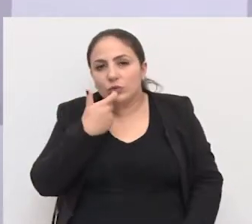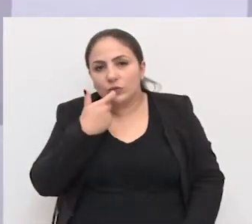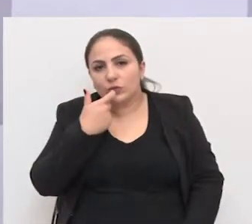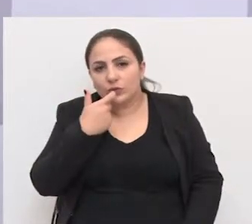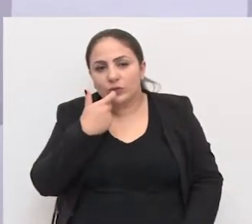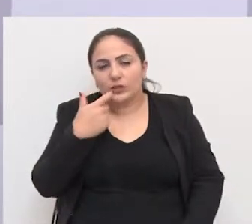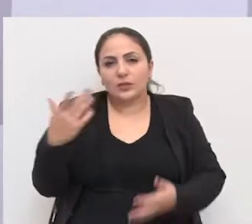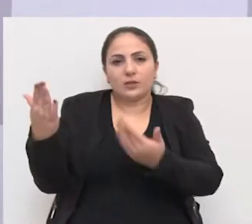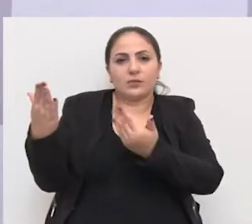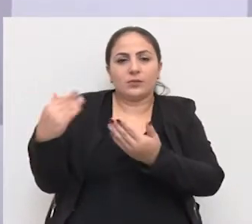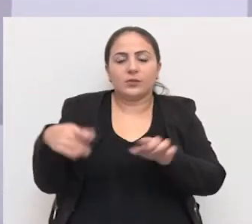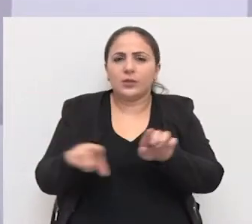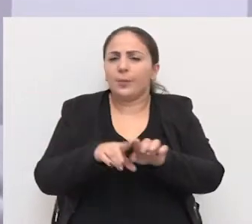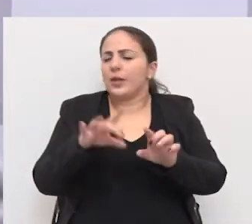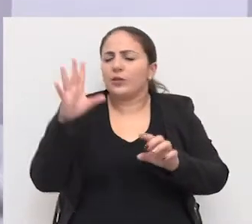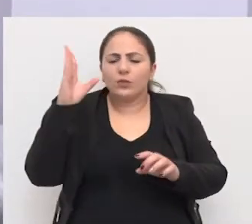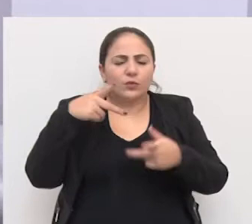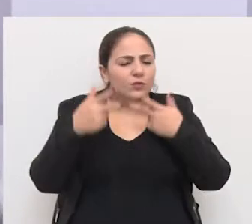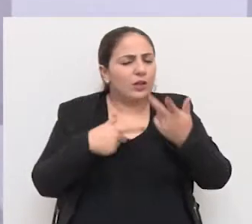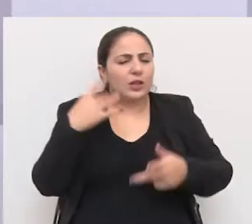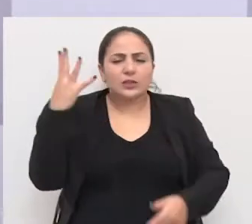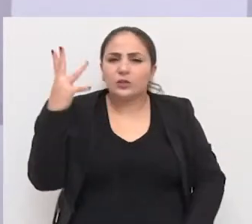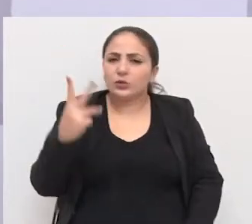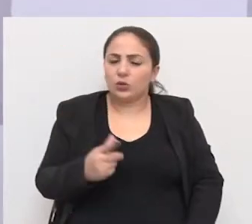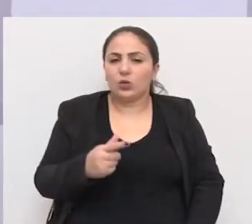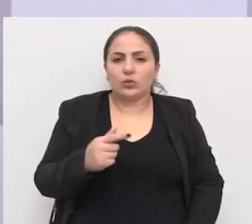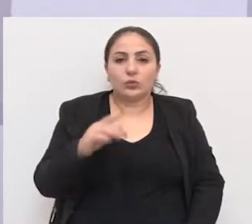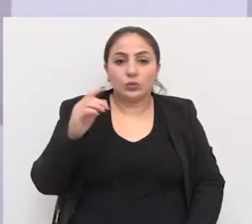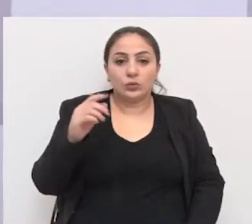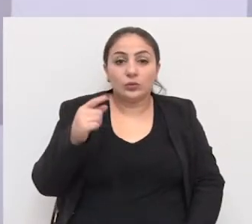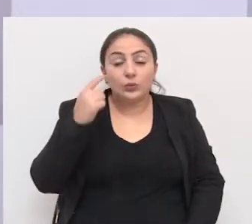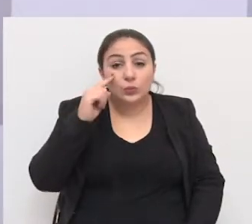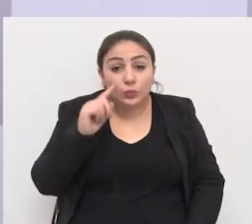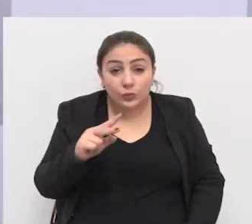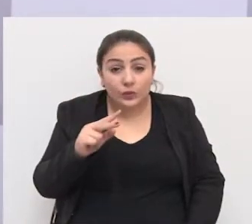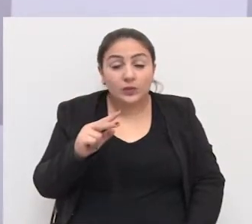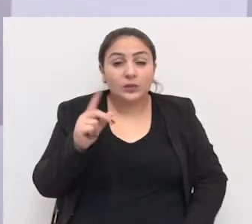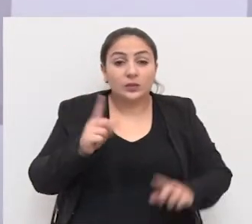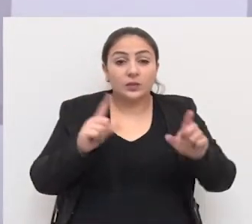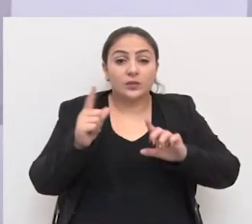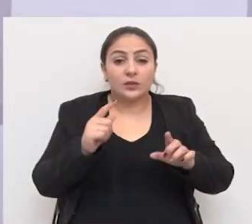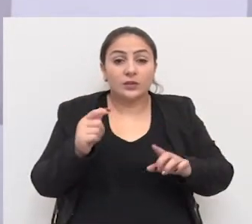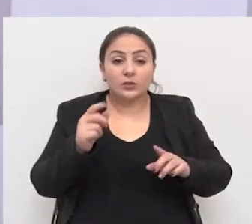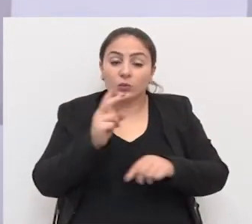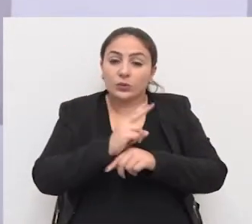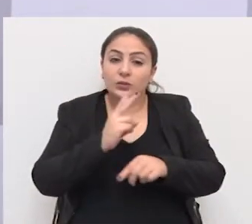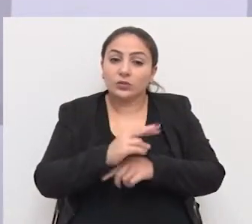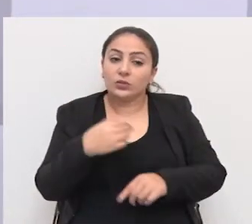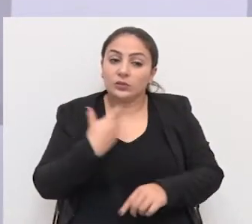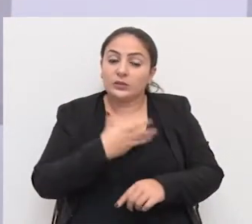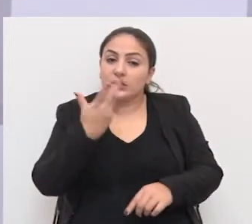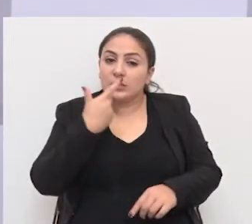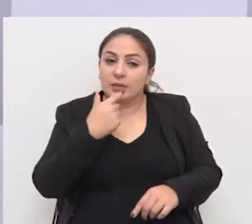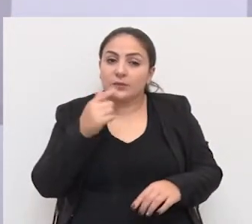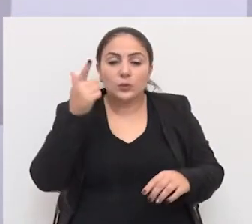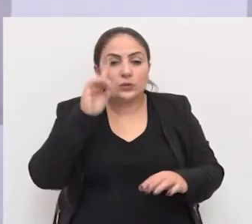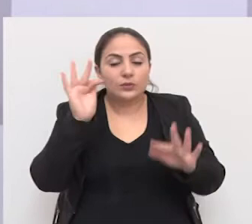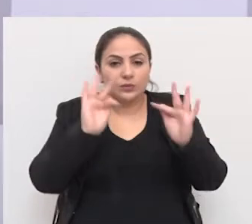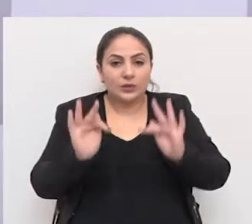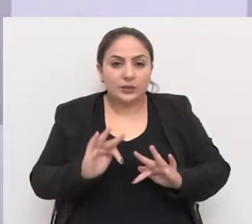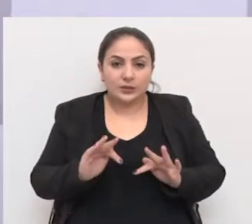e Juventude. Então, dizer aos nossos telespectadores que nós temos que tratar as nossas crianças para que elas